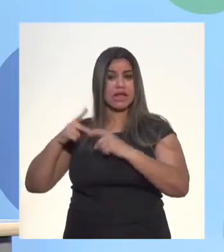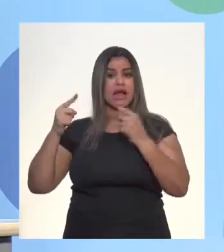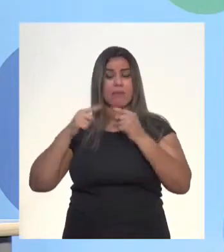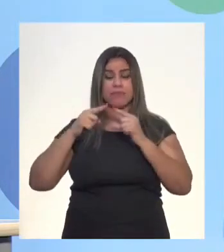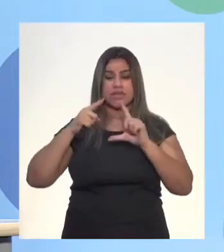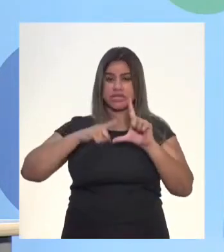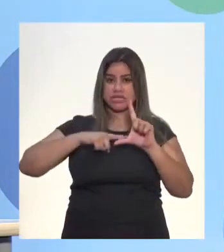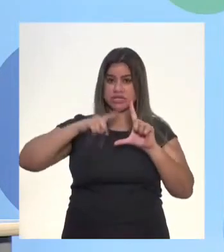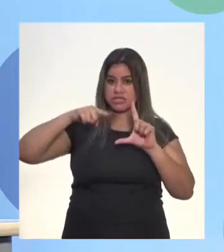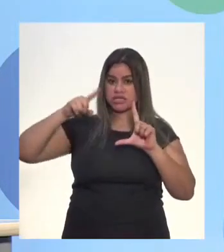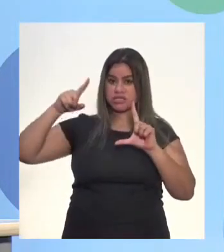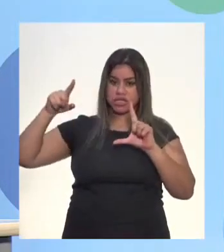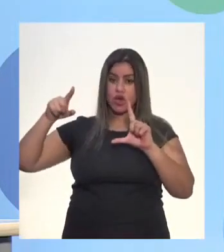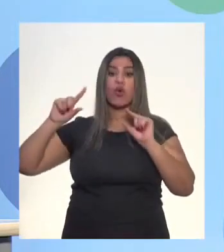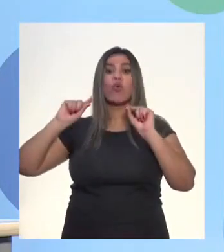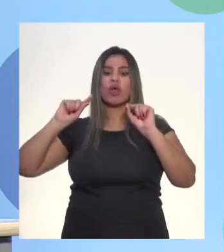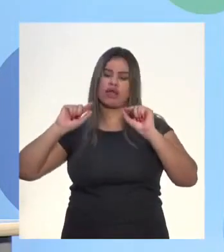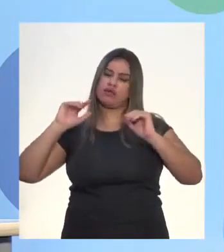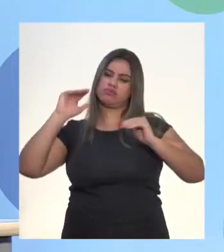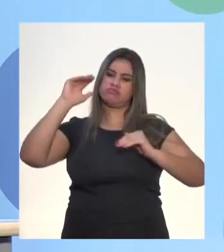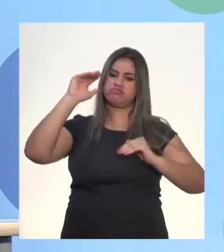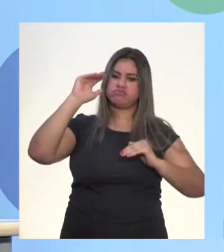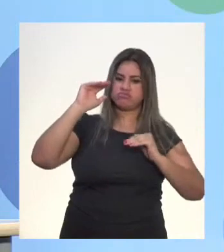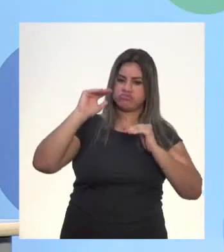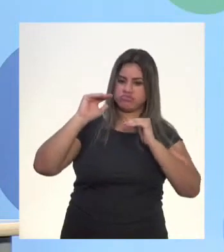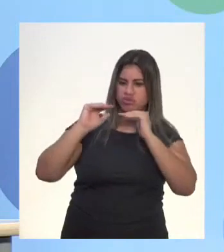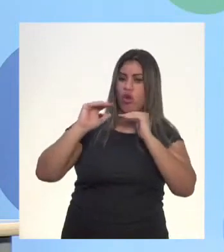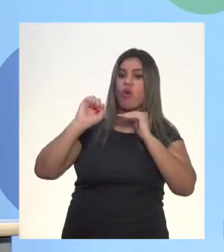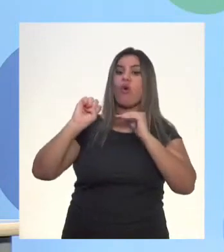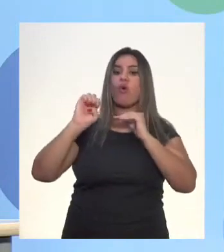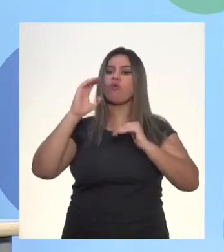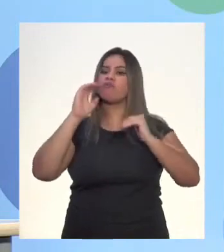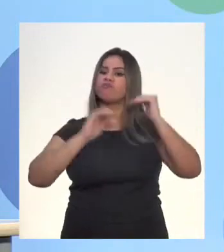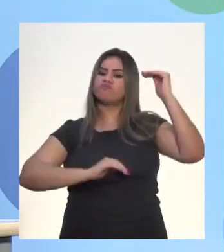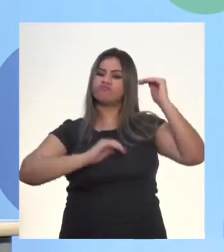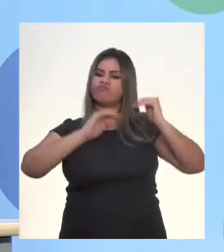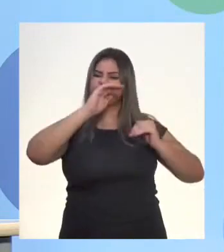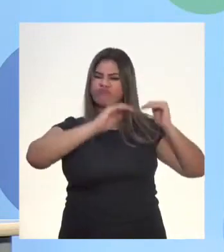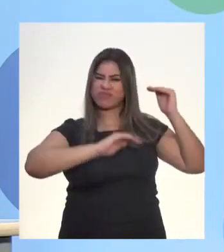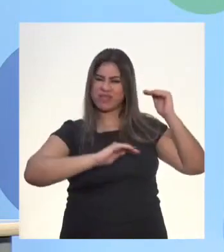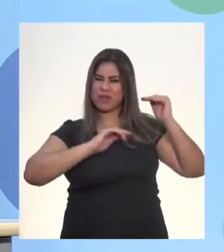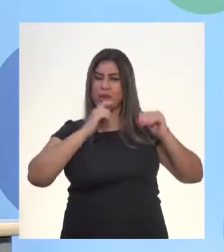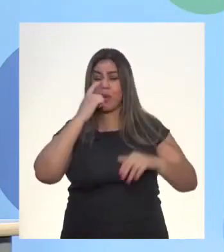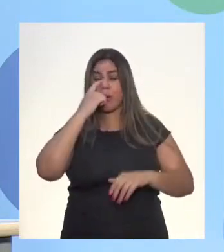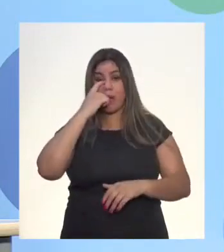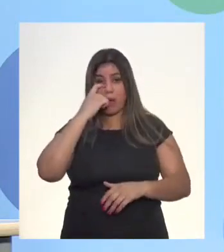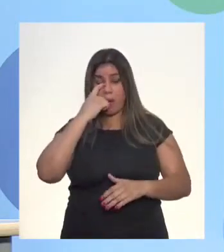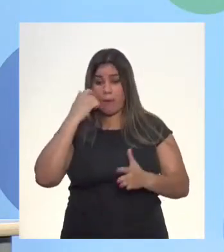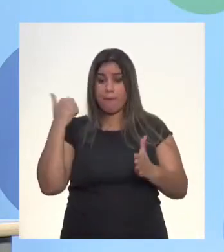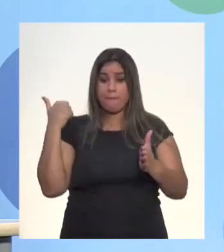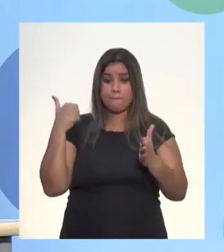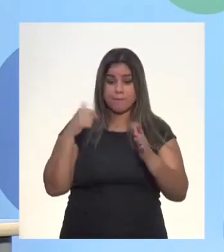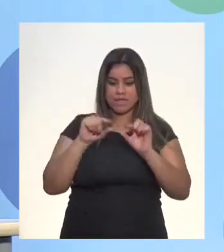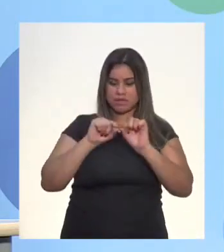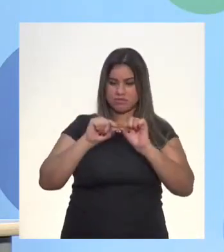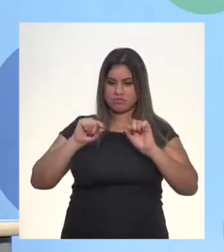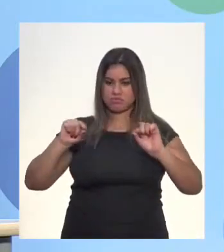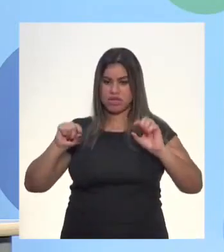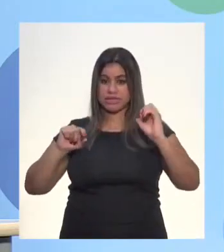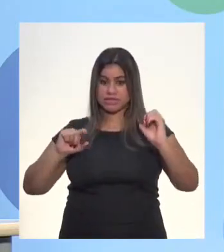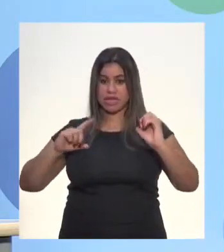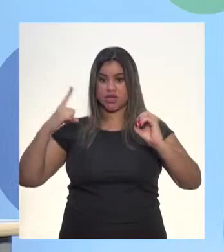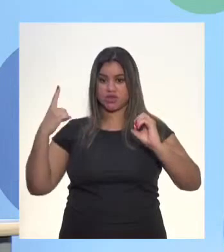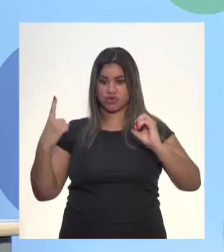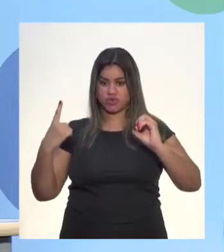os países com menor índice de desigualdade. Quanto mais próximo ao zero, né, o país ele tem uma maior taxa